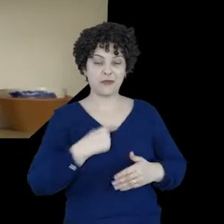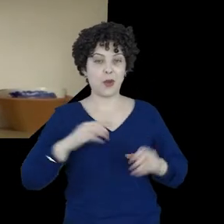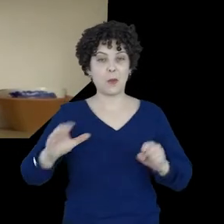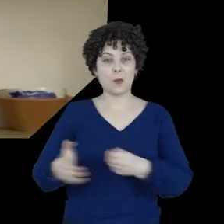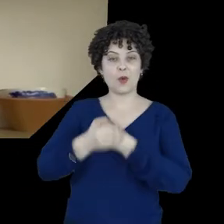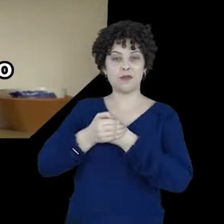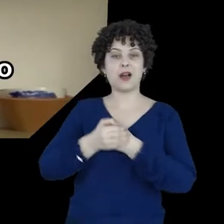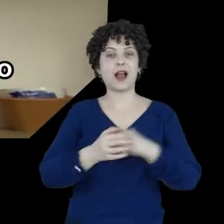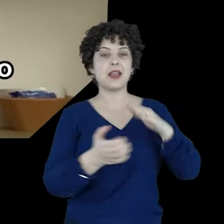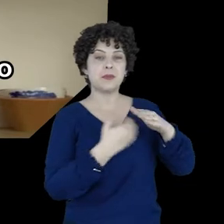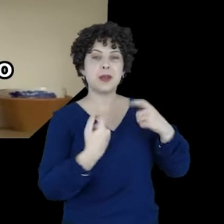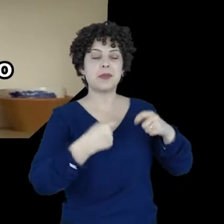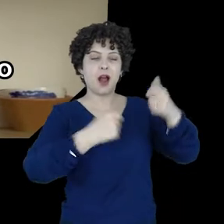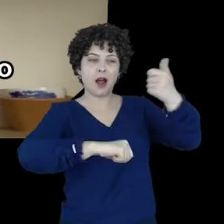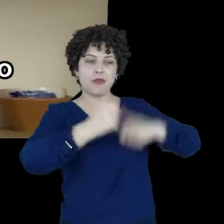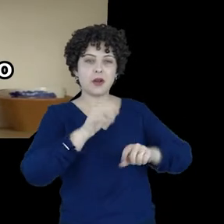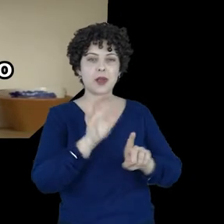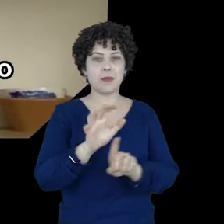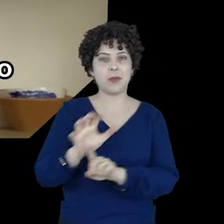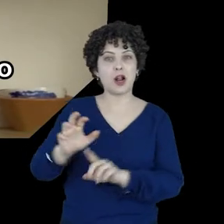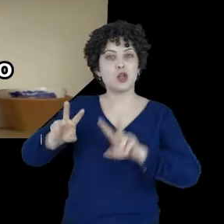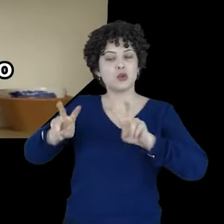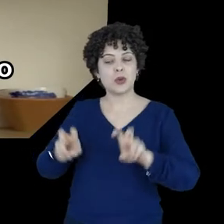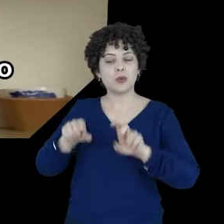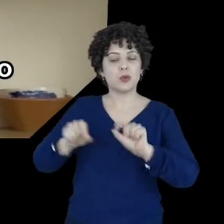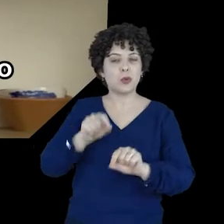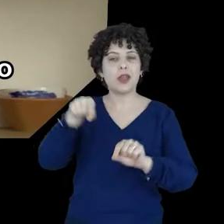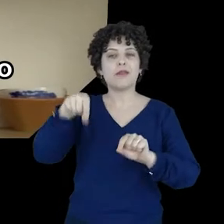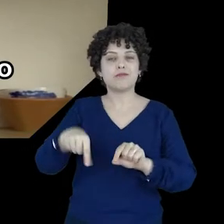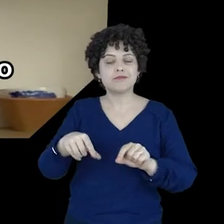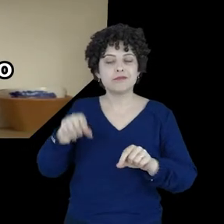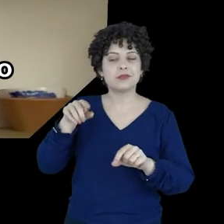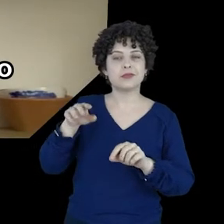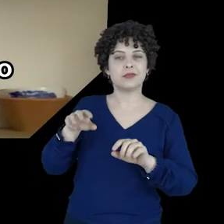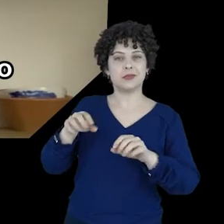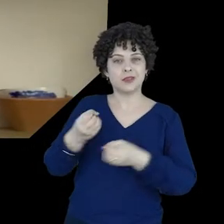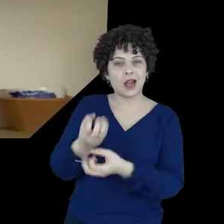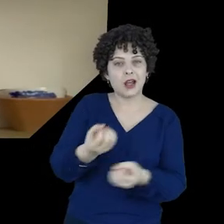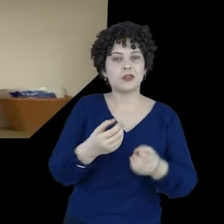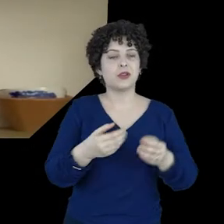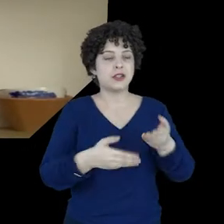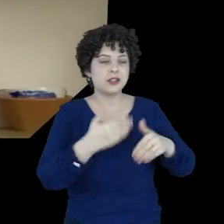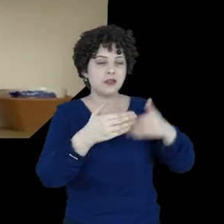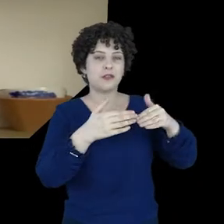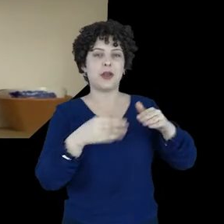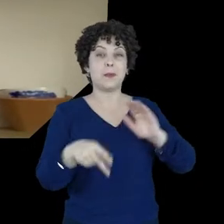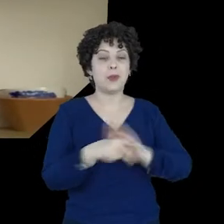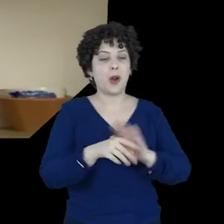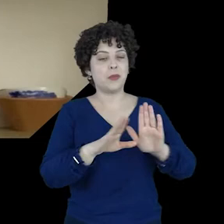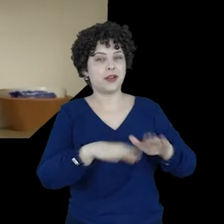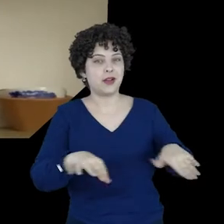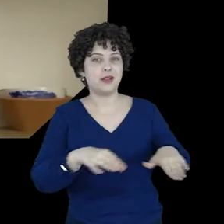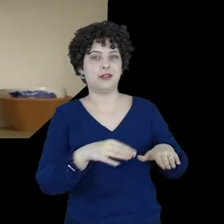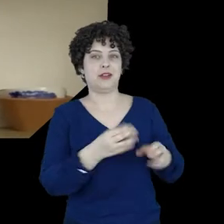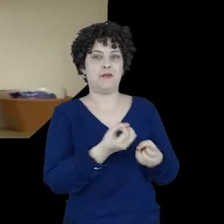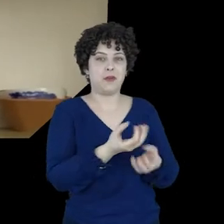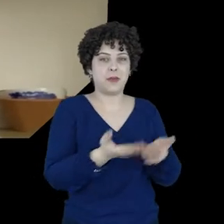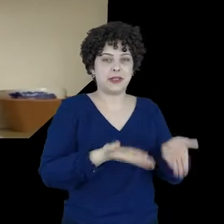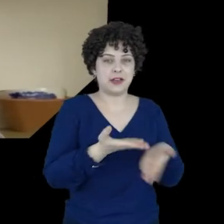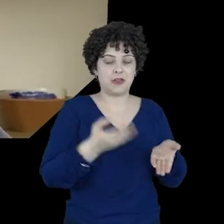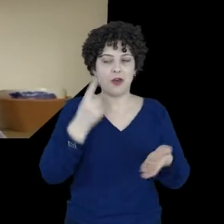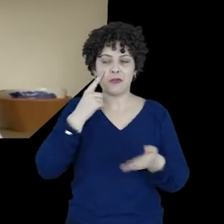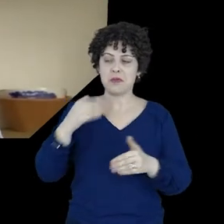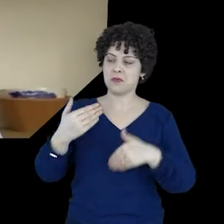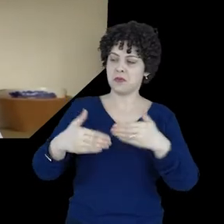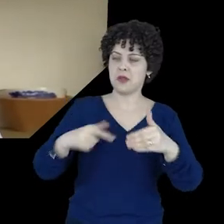Empresas devem fazer avaliações de impacto sobre os dados de crianças e desenvolver produtos apropriados para crianças. Vimos avanços. Se